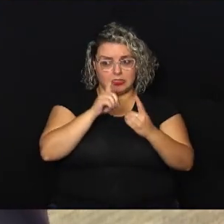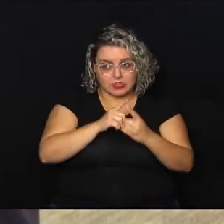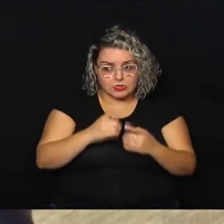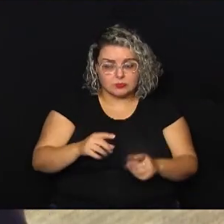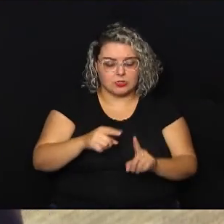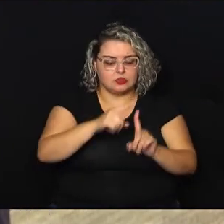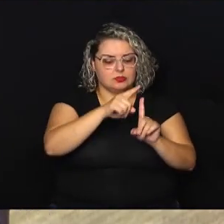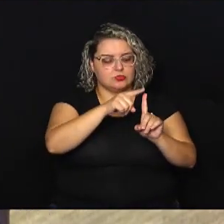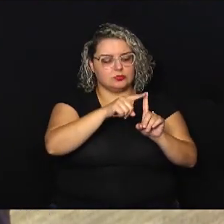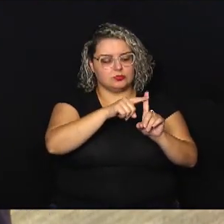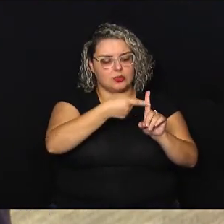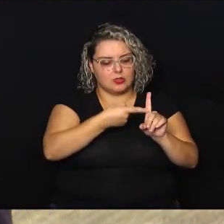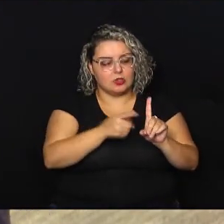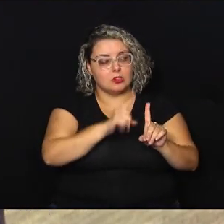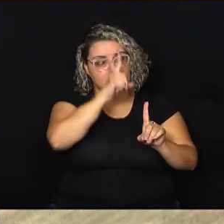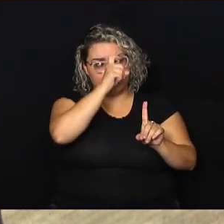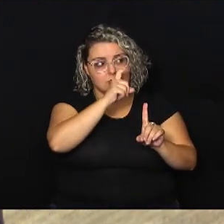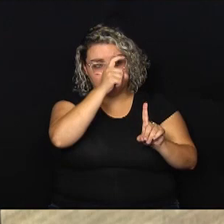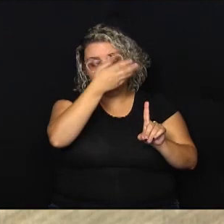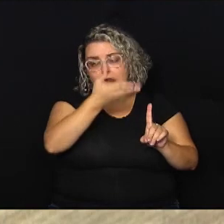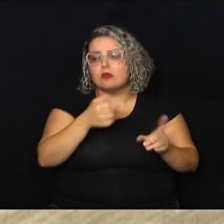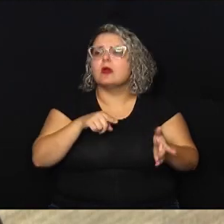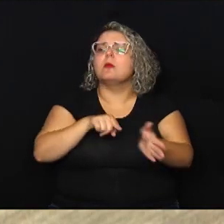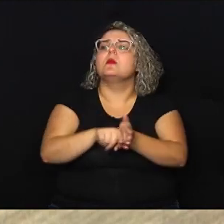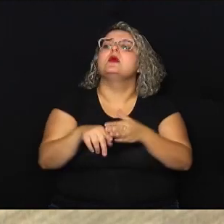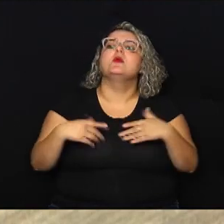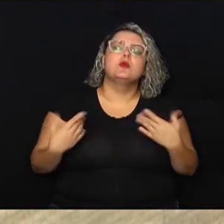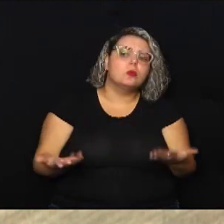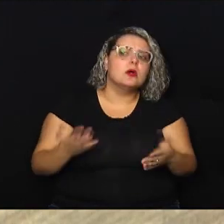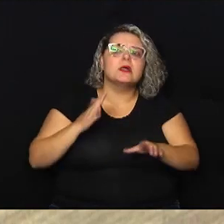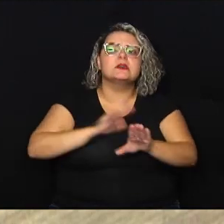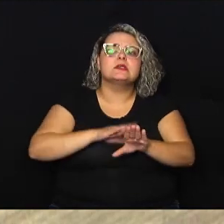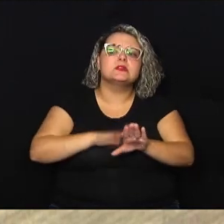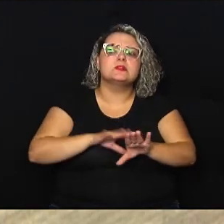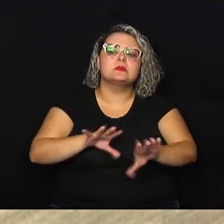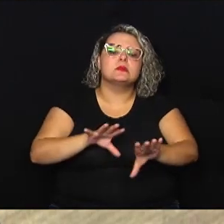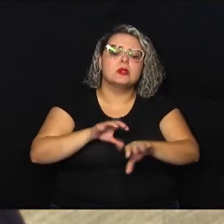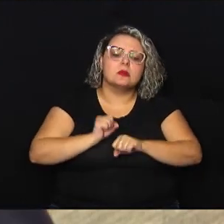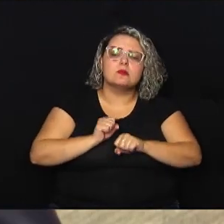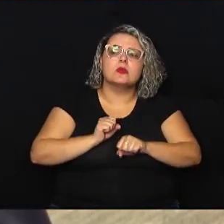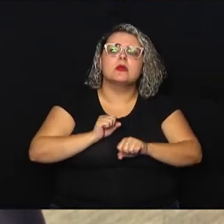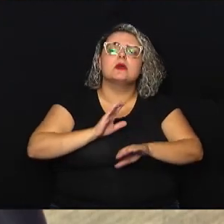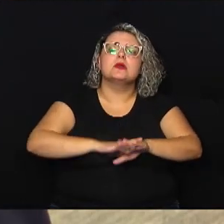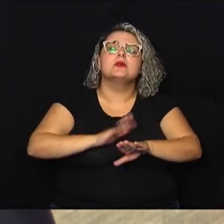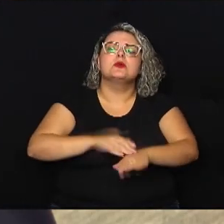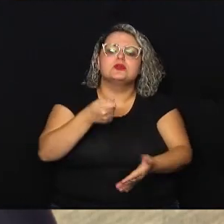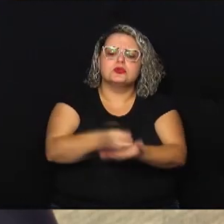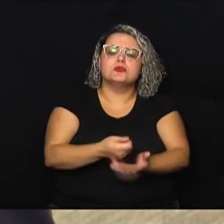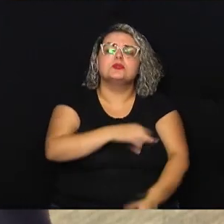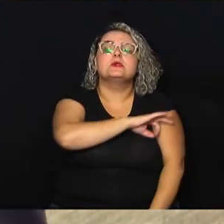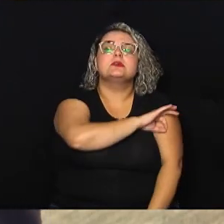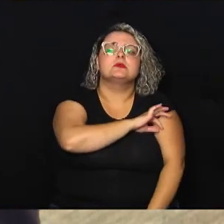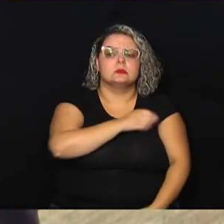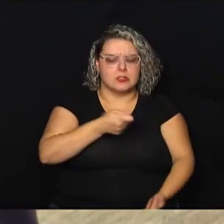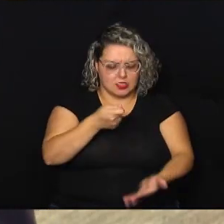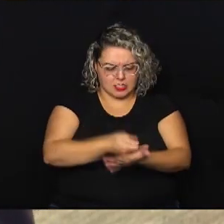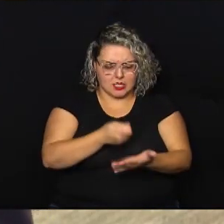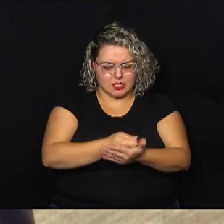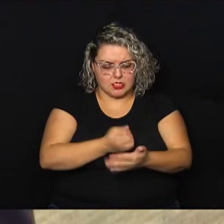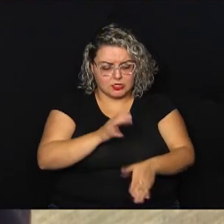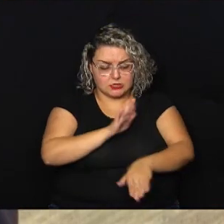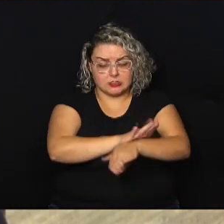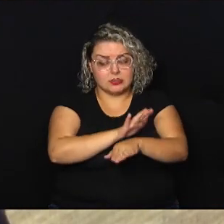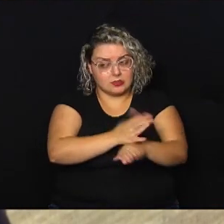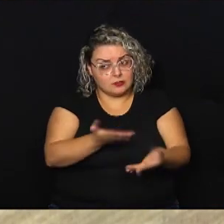Então, o questionamento é quais as medidas adotadas pela Prefeitura para garantir essa assistência, porque de repente